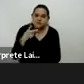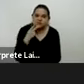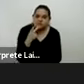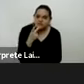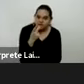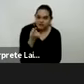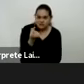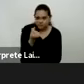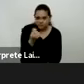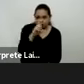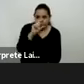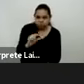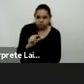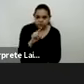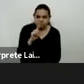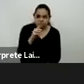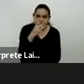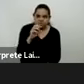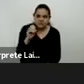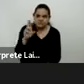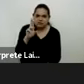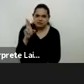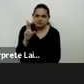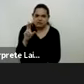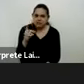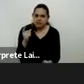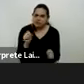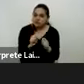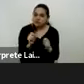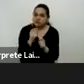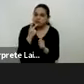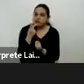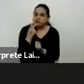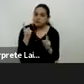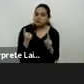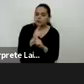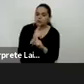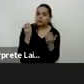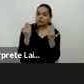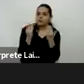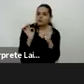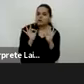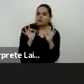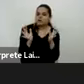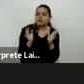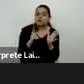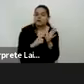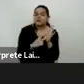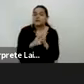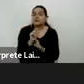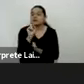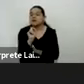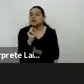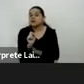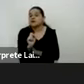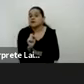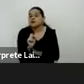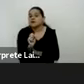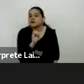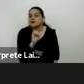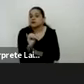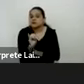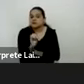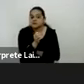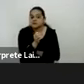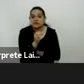esse aspecto desapareceu. Significa o seguinte: se R$ 600 forem